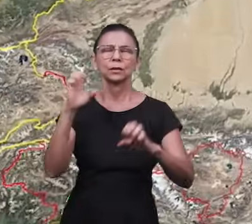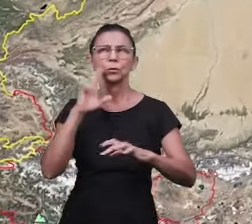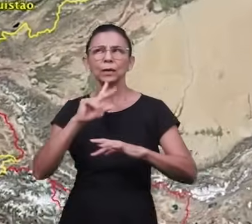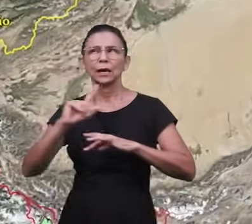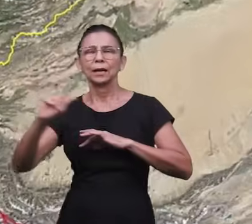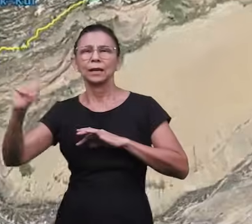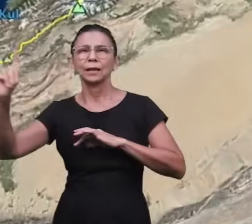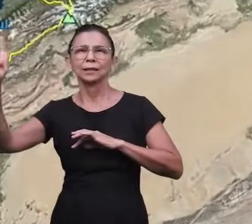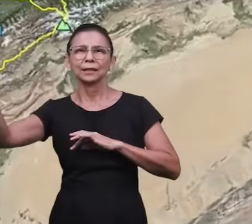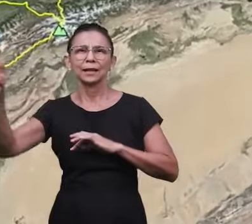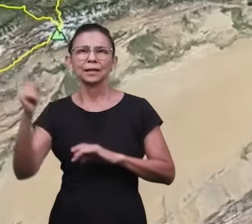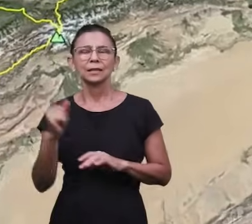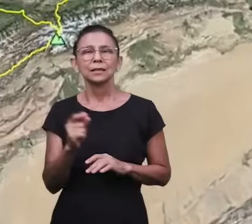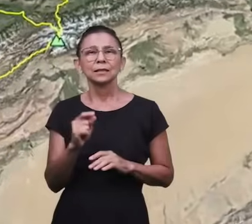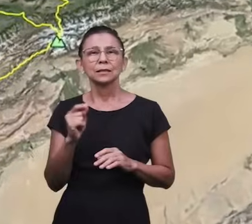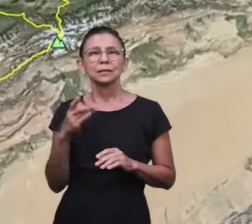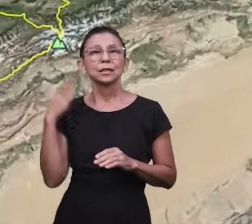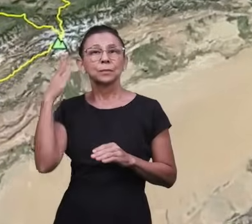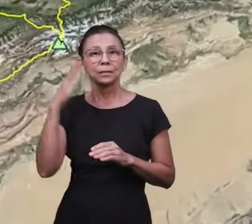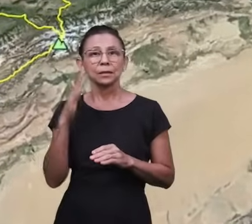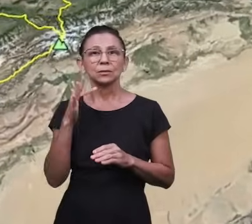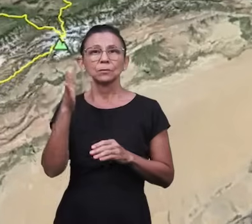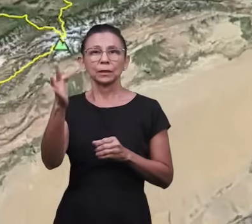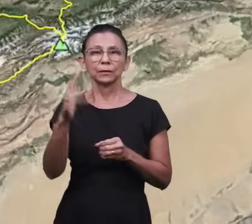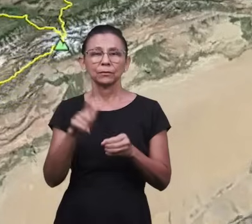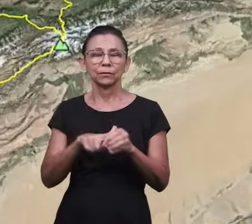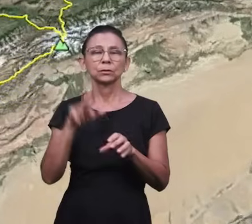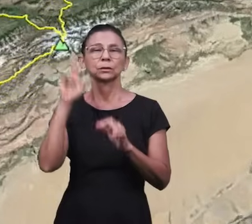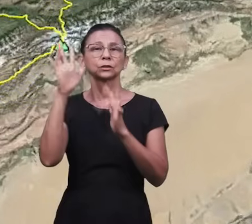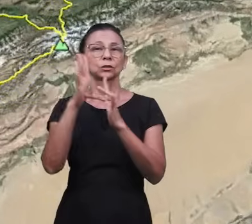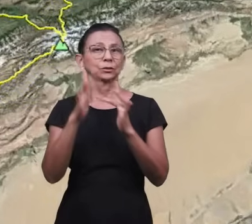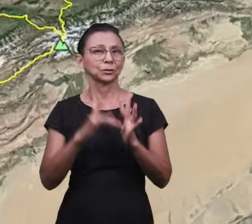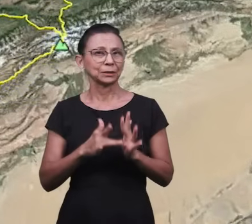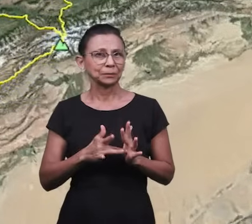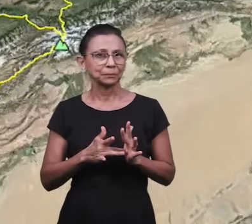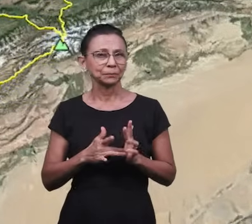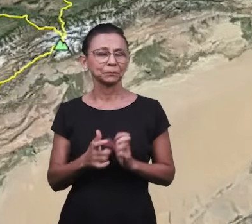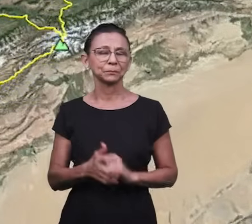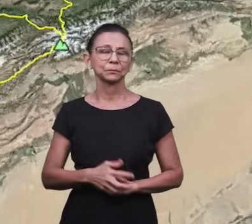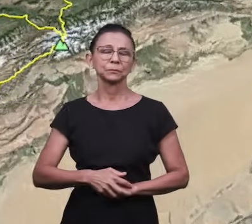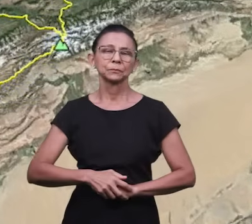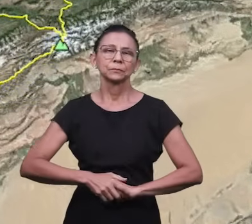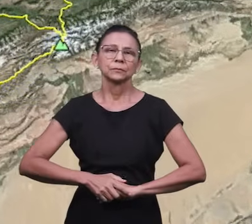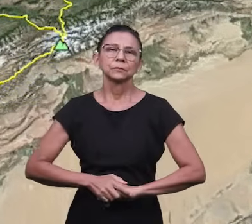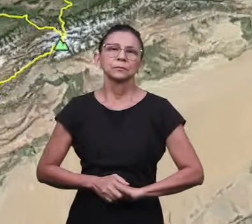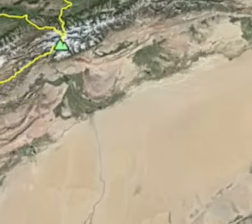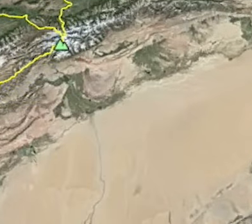pelo Evangelho Eterno e pela mensagem da breve volta do Senhor Jesus.